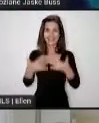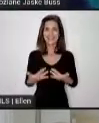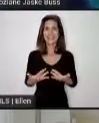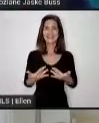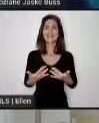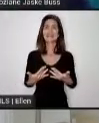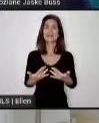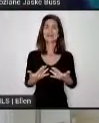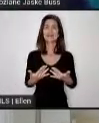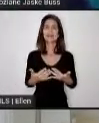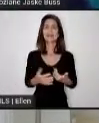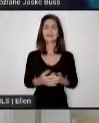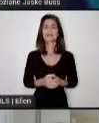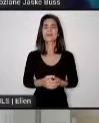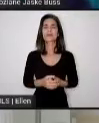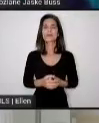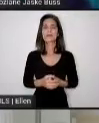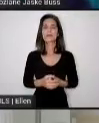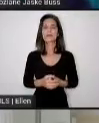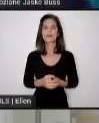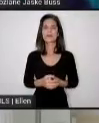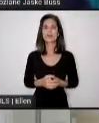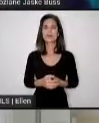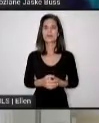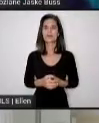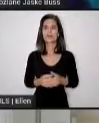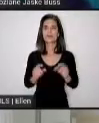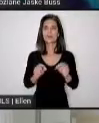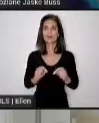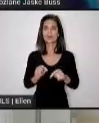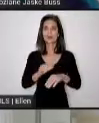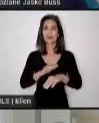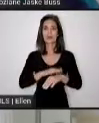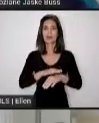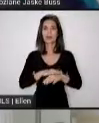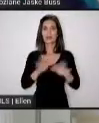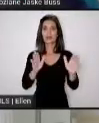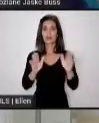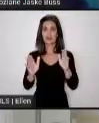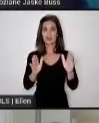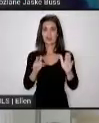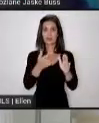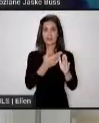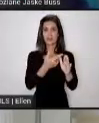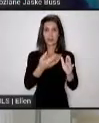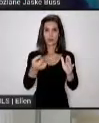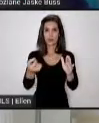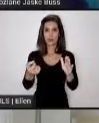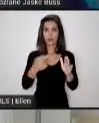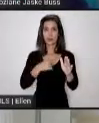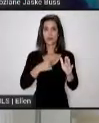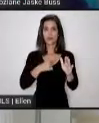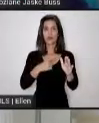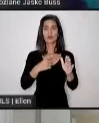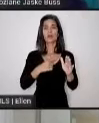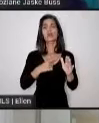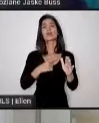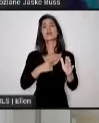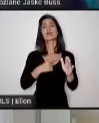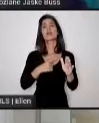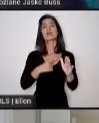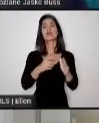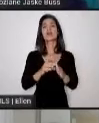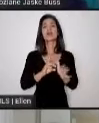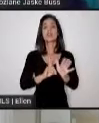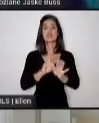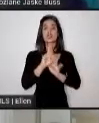para vocês é que nesses anos 2000, então, nós tínhamos, né, diretrizes curriculares nacionais para a formação